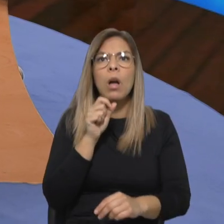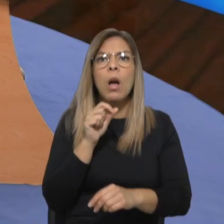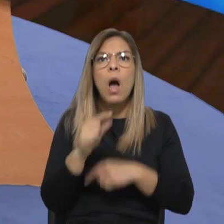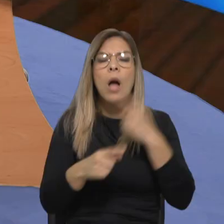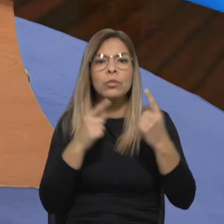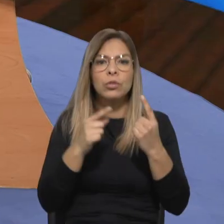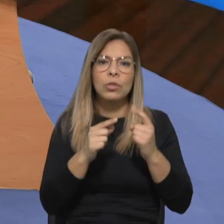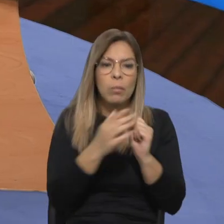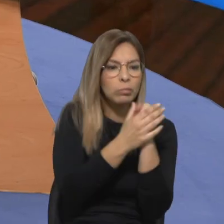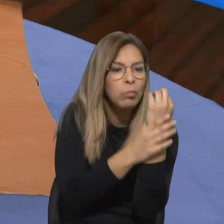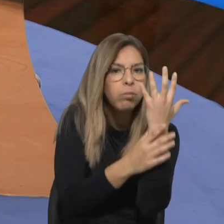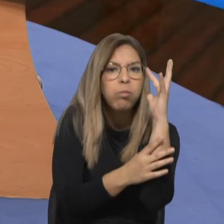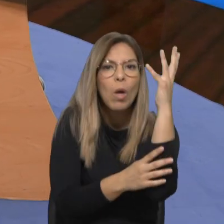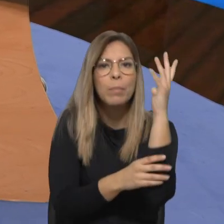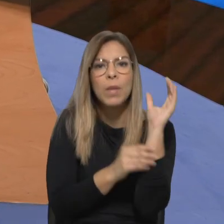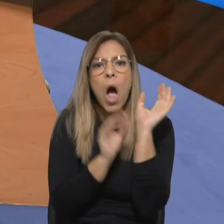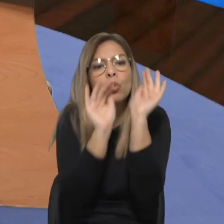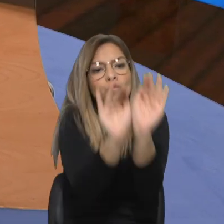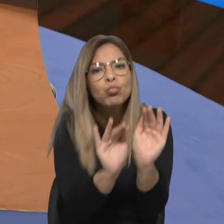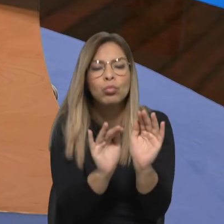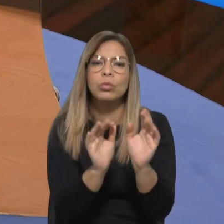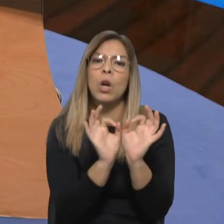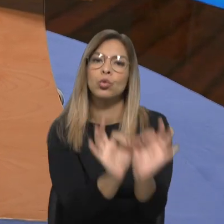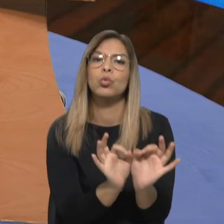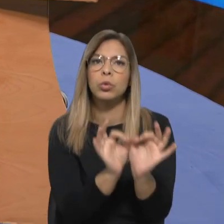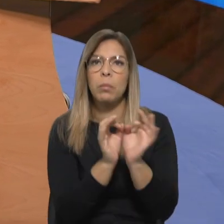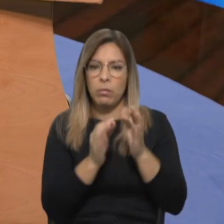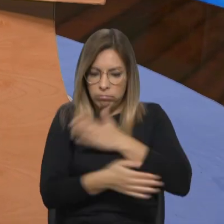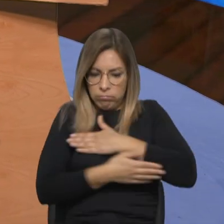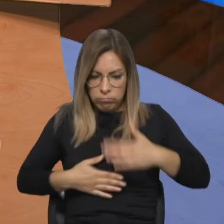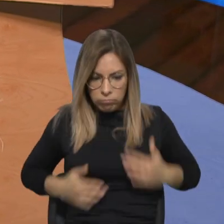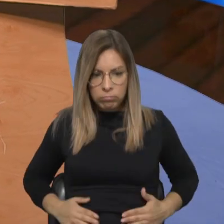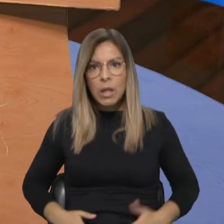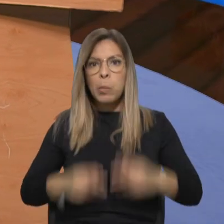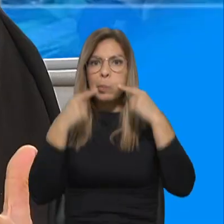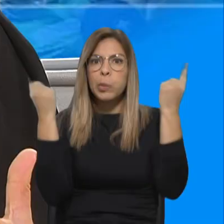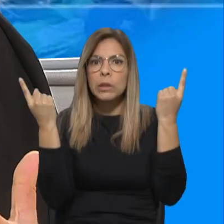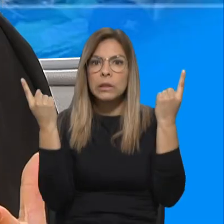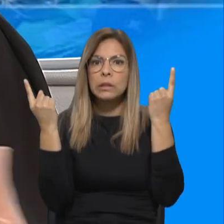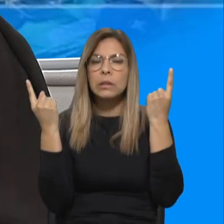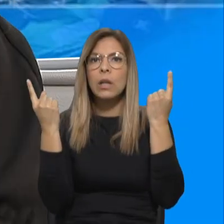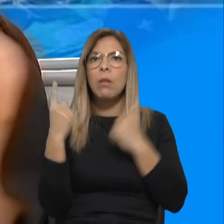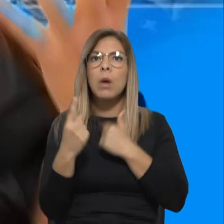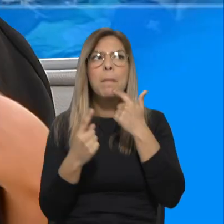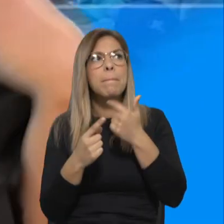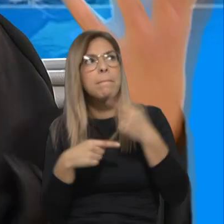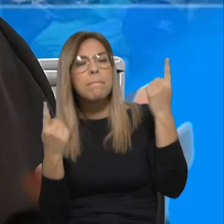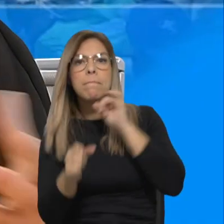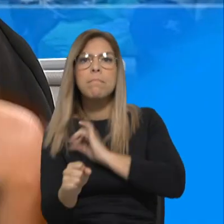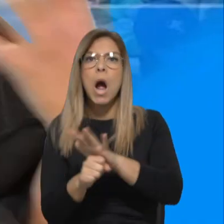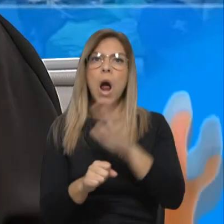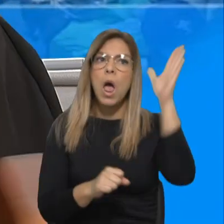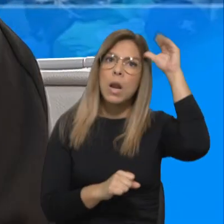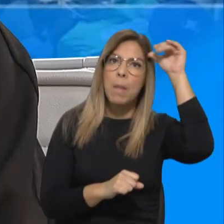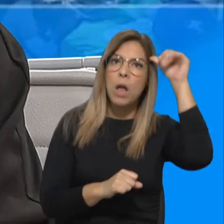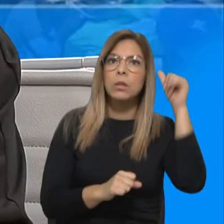algas que a ajudam, no fundo, a tapar-se, porque ela sente que as suas partes privadas estão expostas perante os outros animais do mar. E enquanto muitos animais do